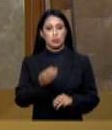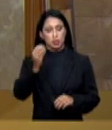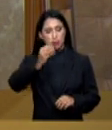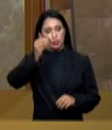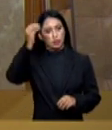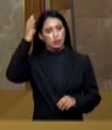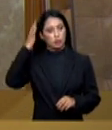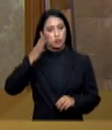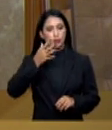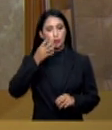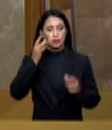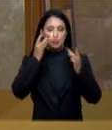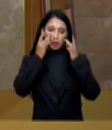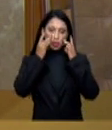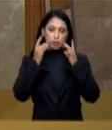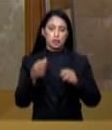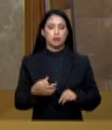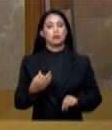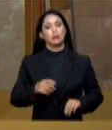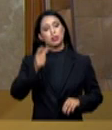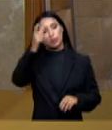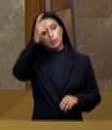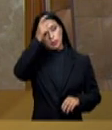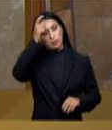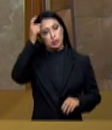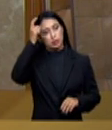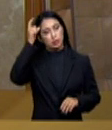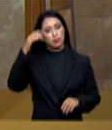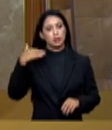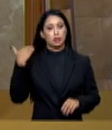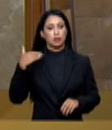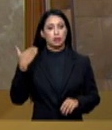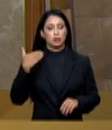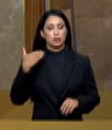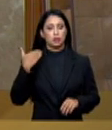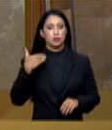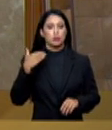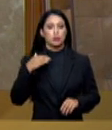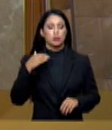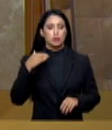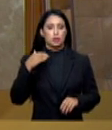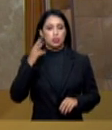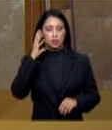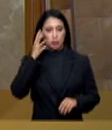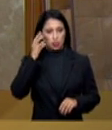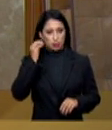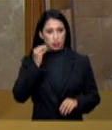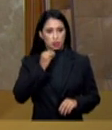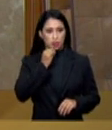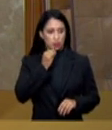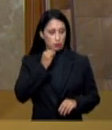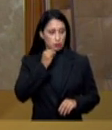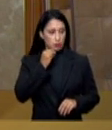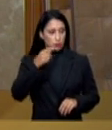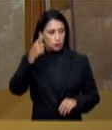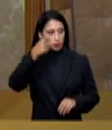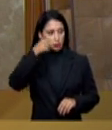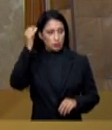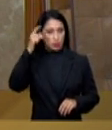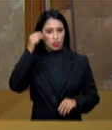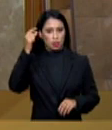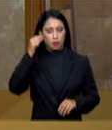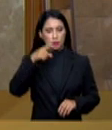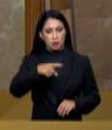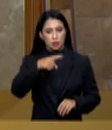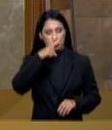presentes a sessão senhores ministros Ricardo Lewandowski e Carmen Lúcia Dias toffoli rosa verde Roberto Barroso Edson